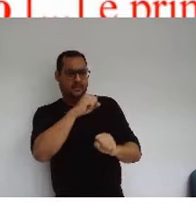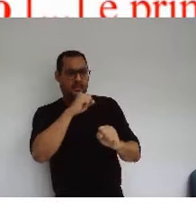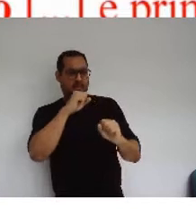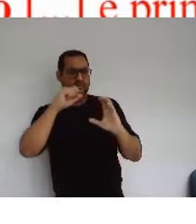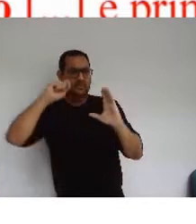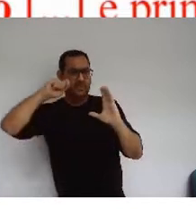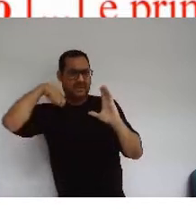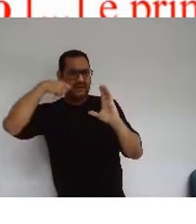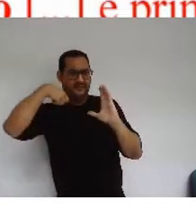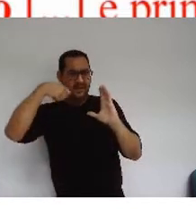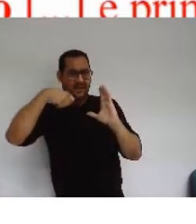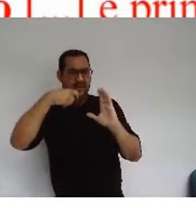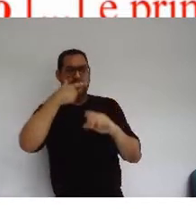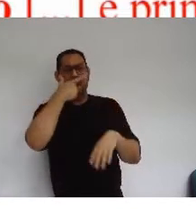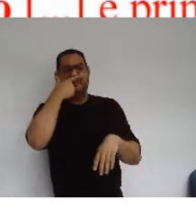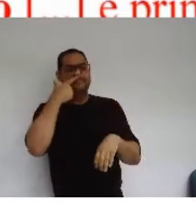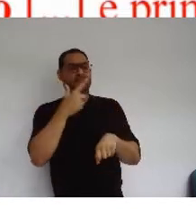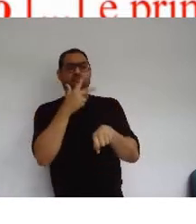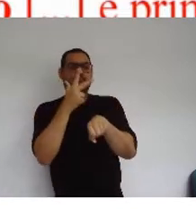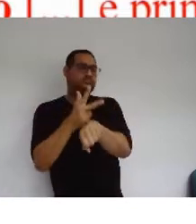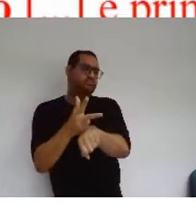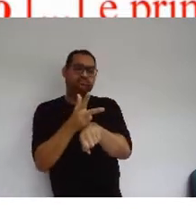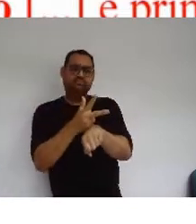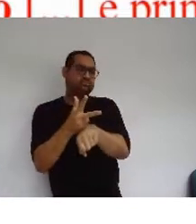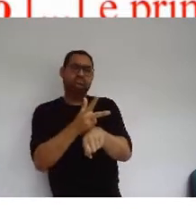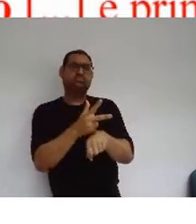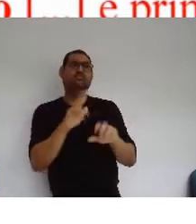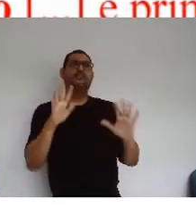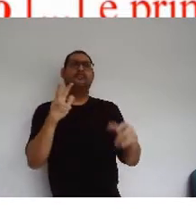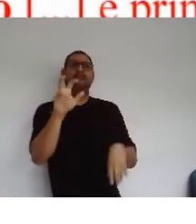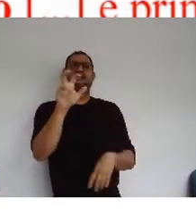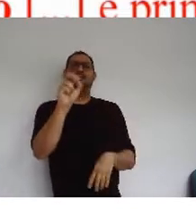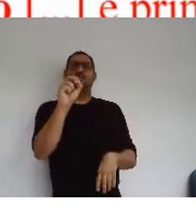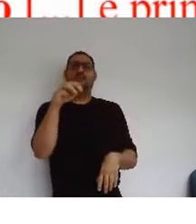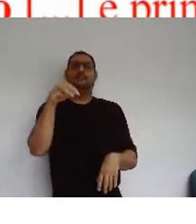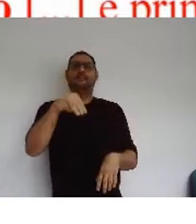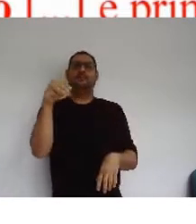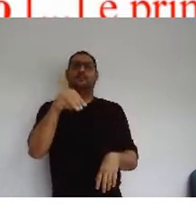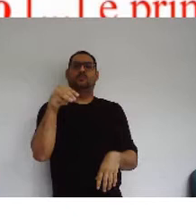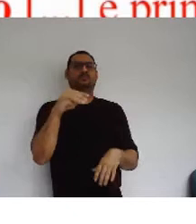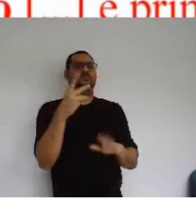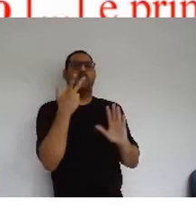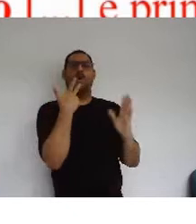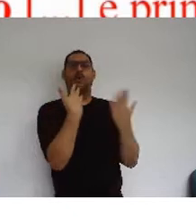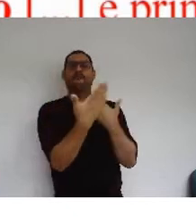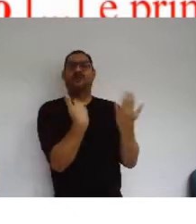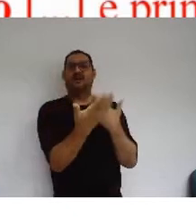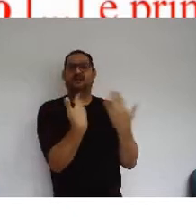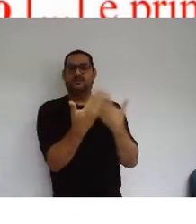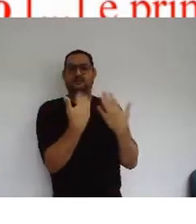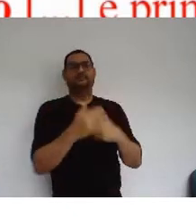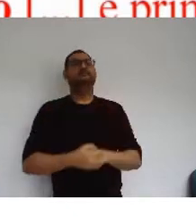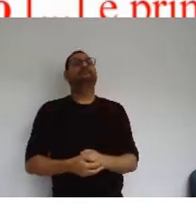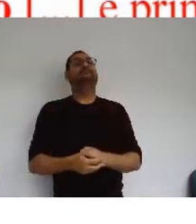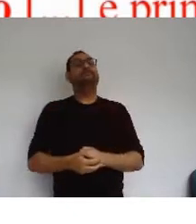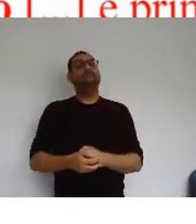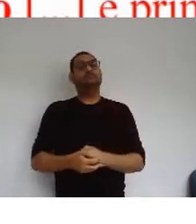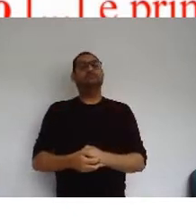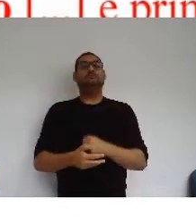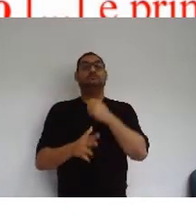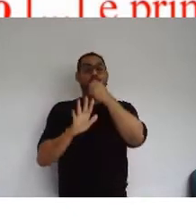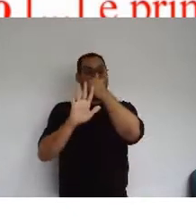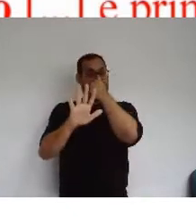gravar, e aí conversamos por 50 minutos. O que eu vou ressaltar a